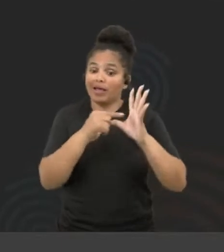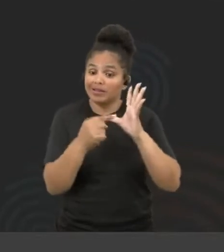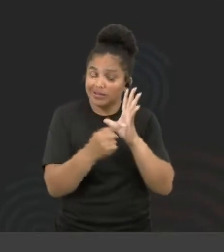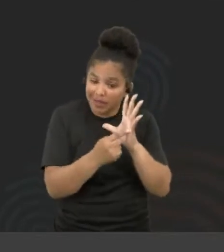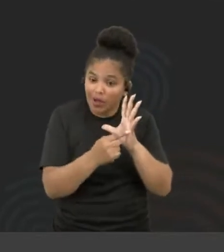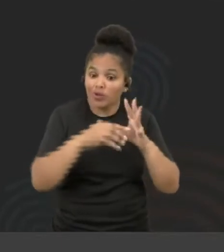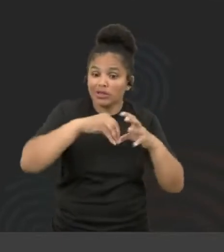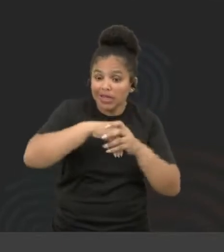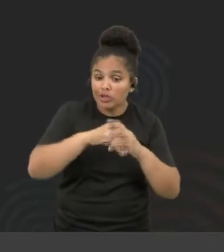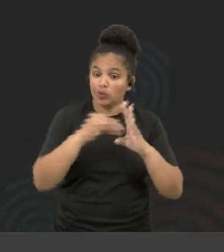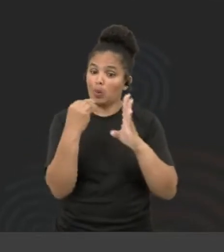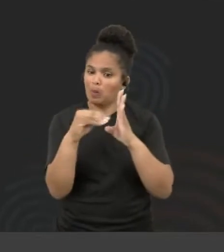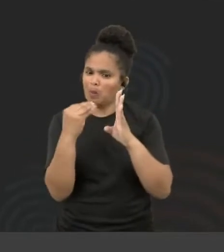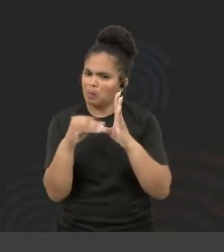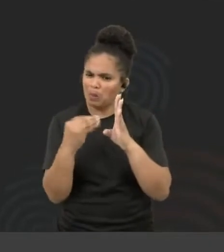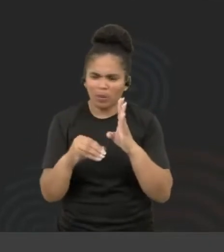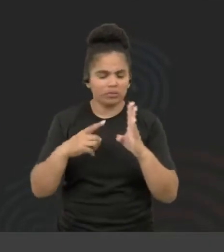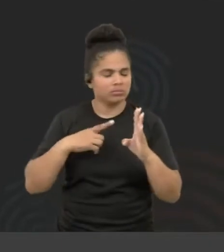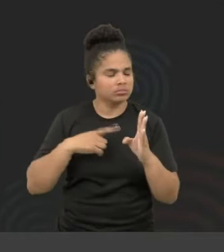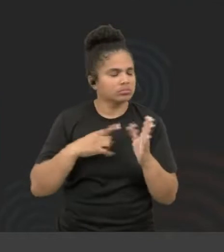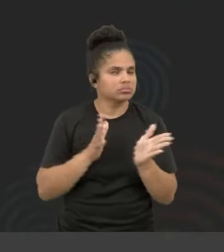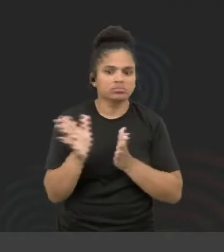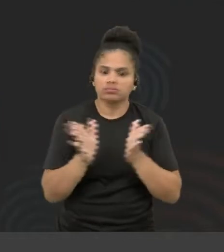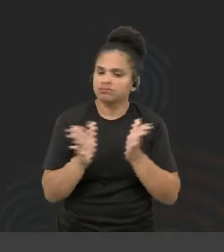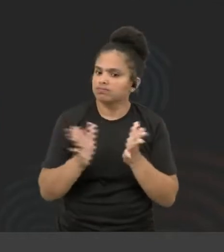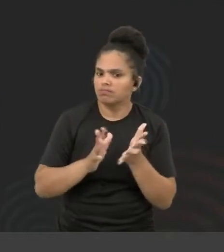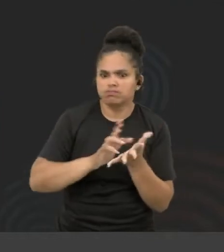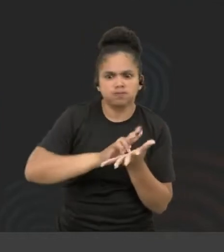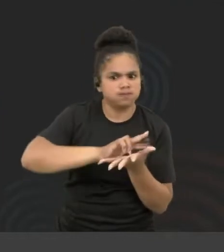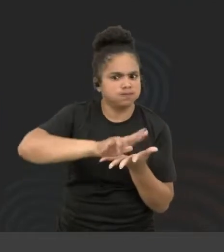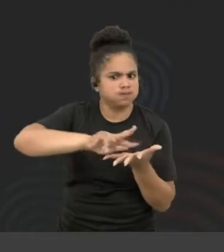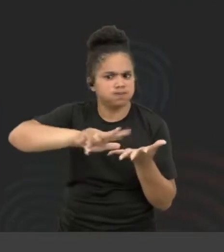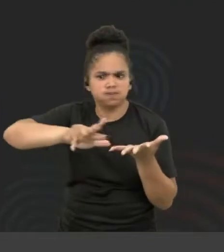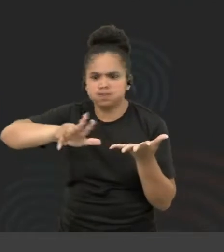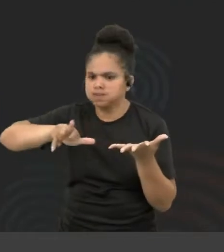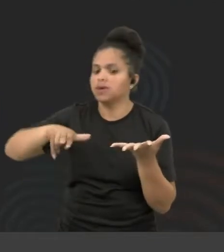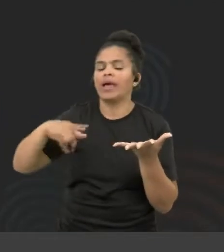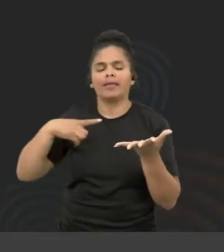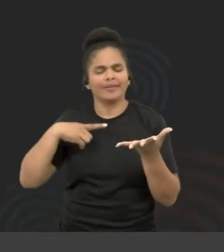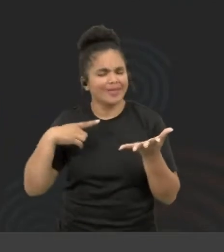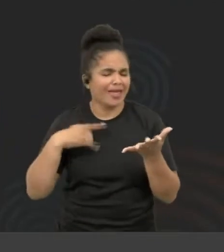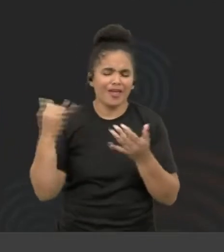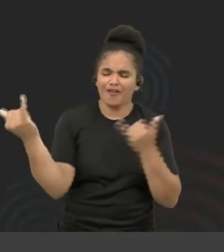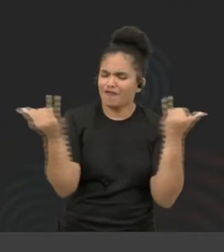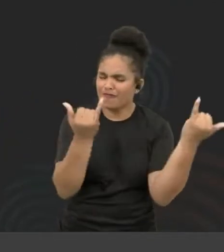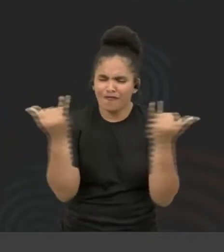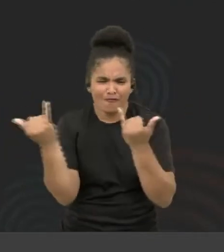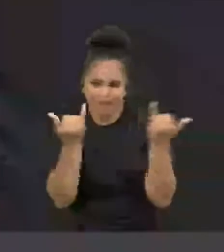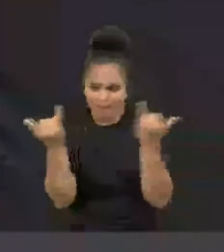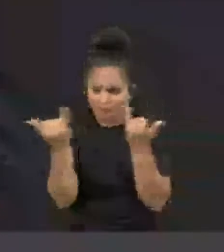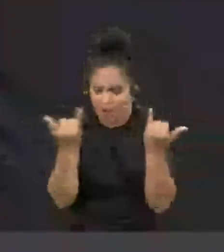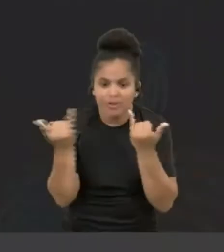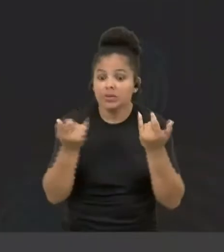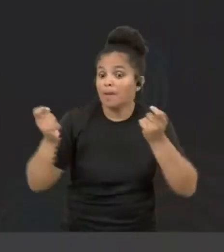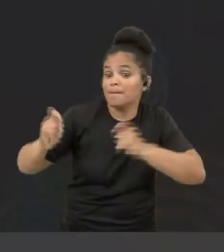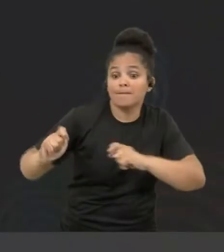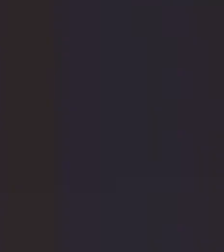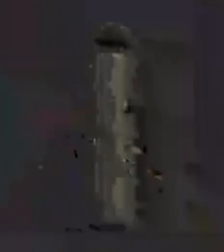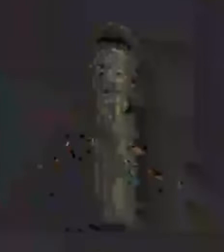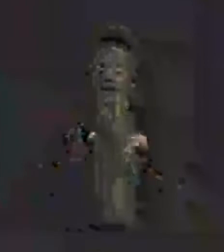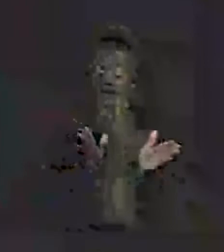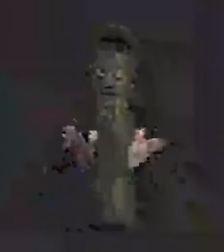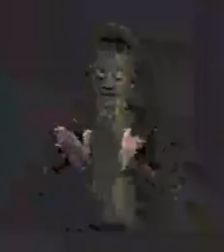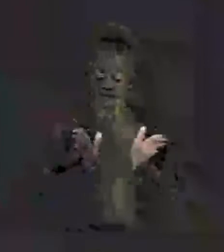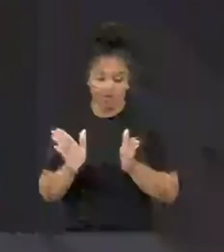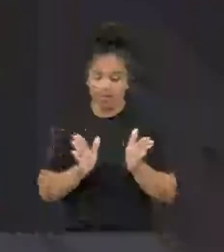muito conteúdo legal sobre acessibilidade. Então, a gente tem muita informação relacionada com o tema da acessibilidade. E por onde a gente